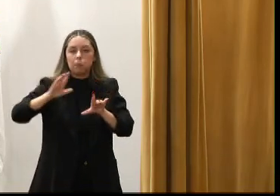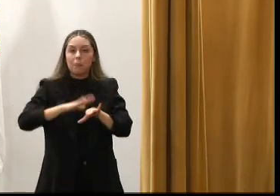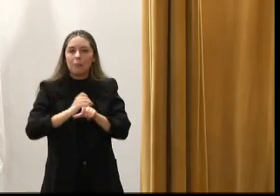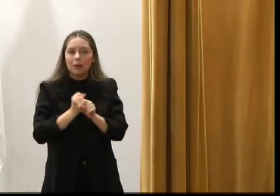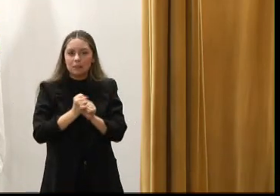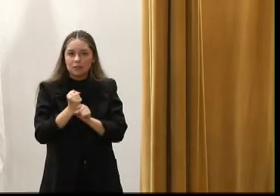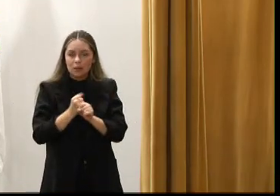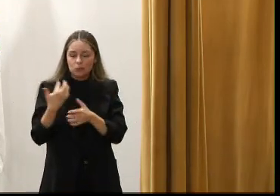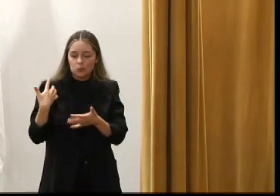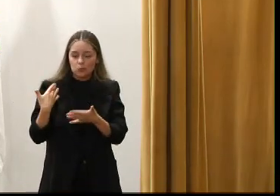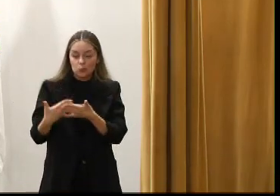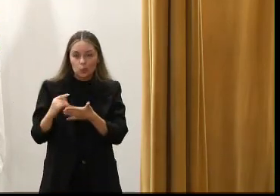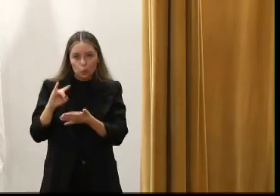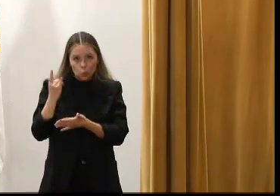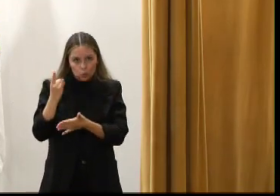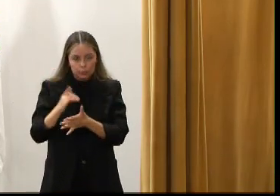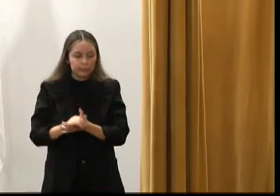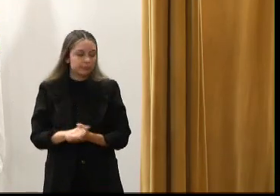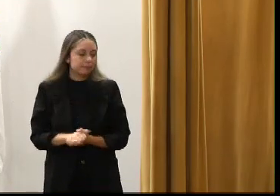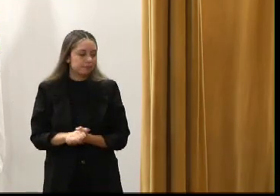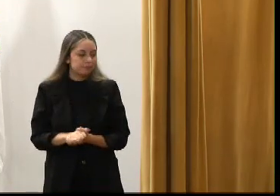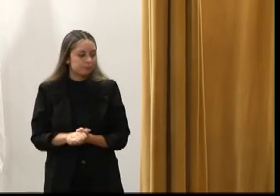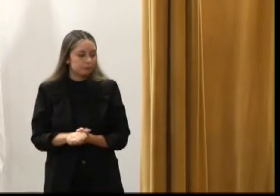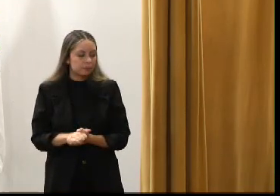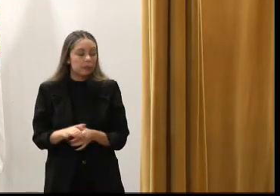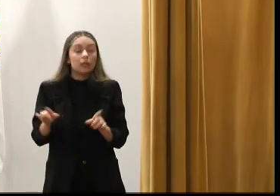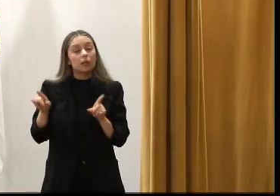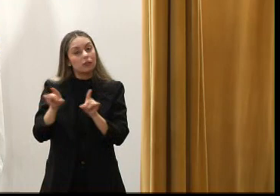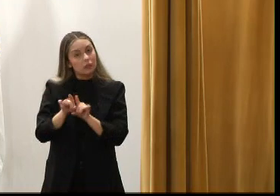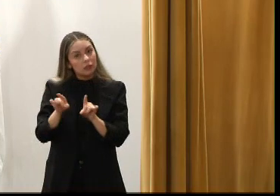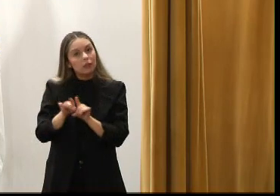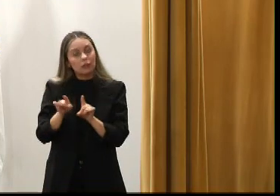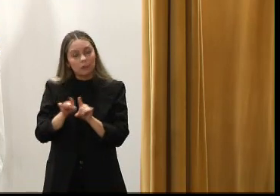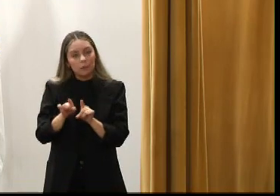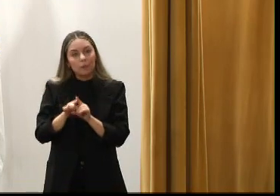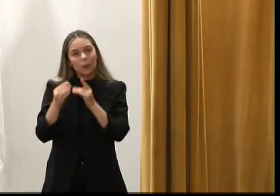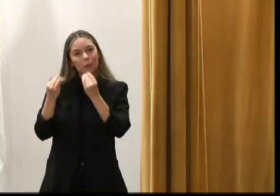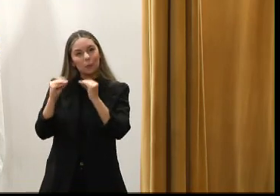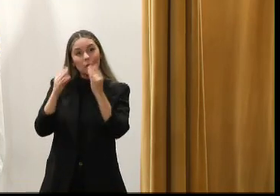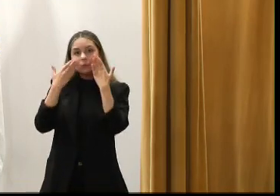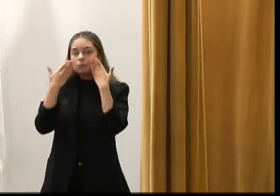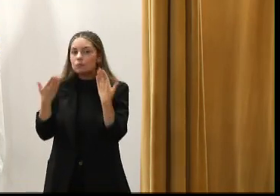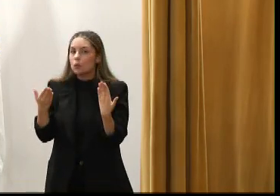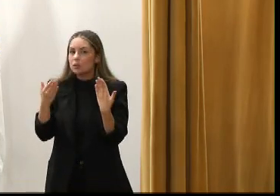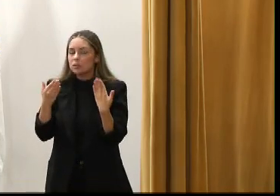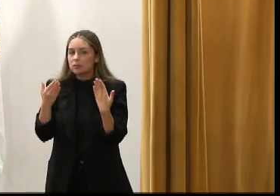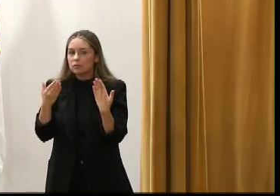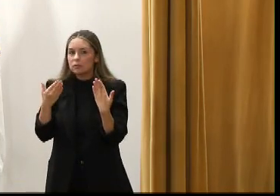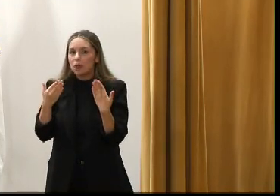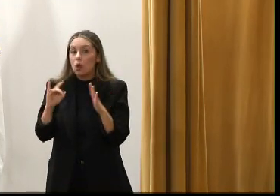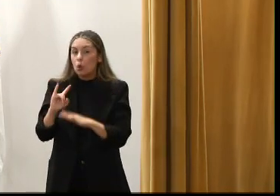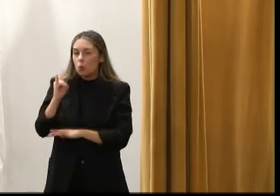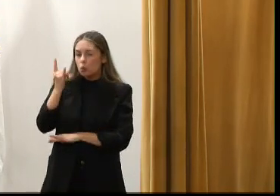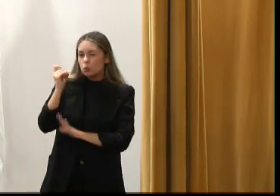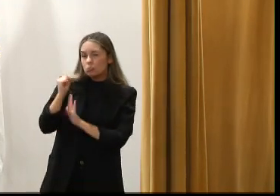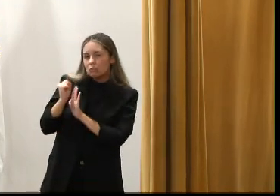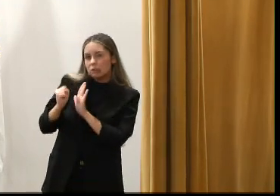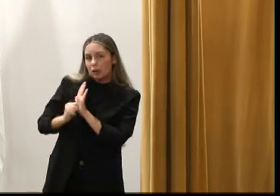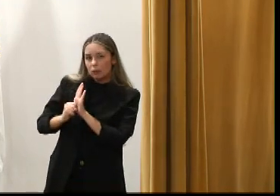anos. Tá? Inclusive aqui, ó, coloca expressamente, no último